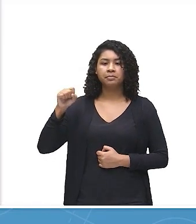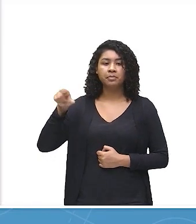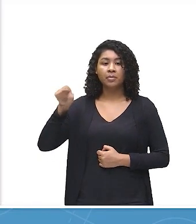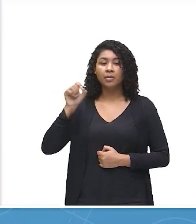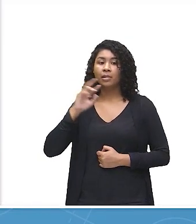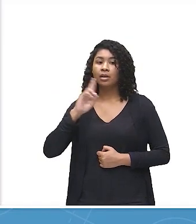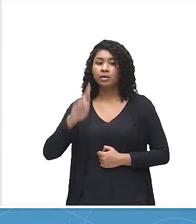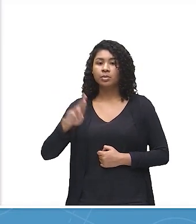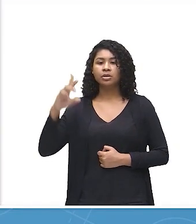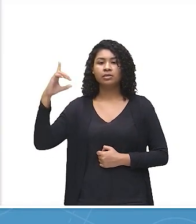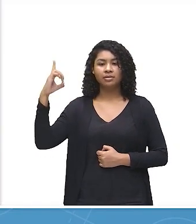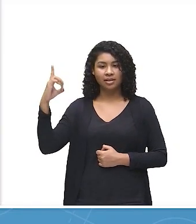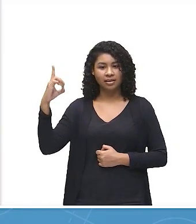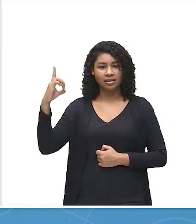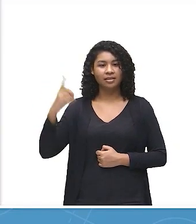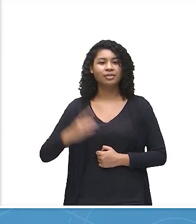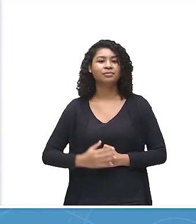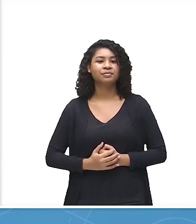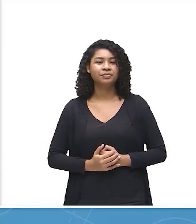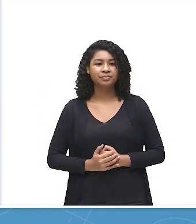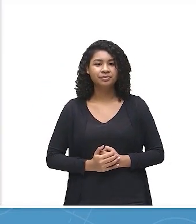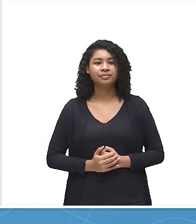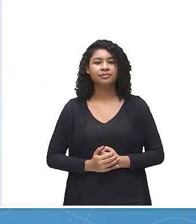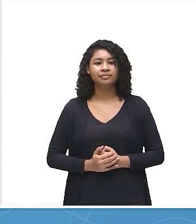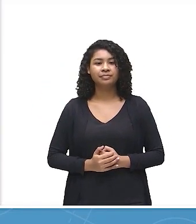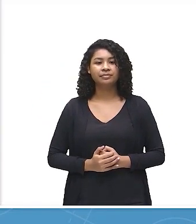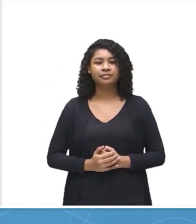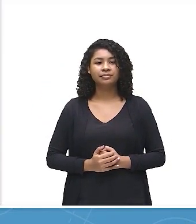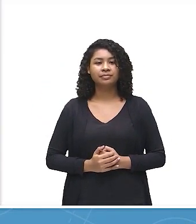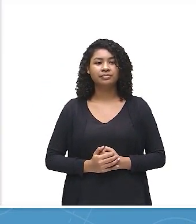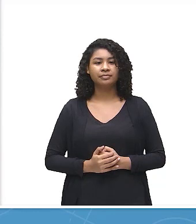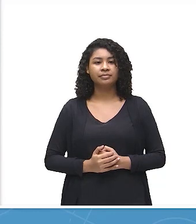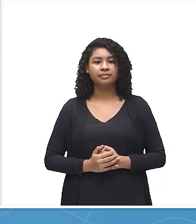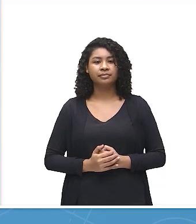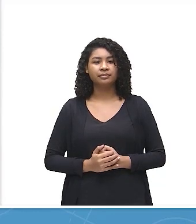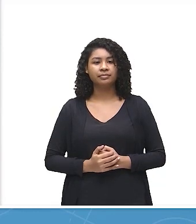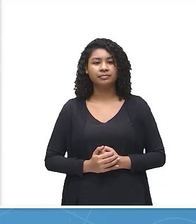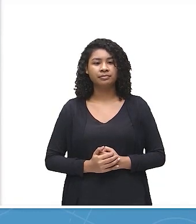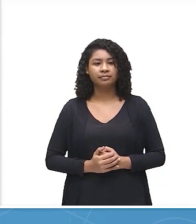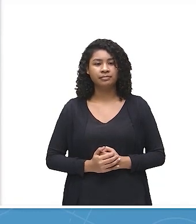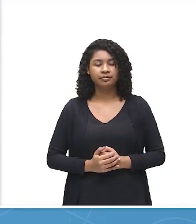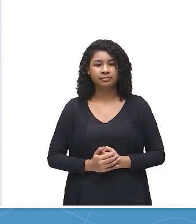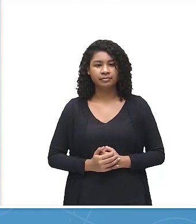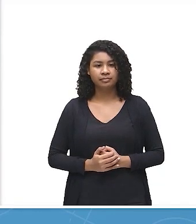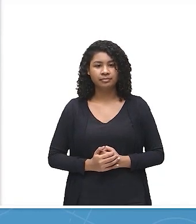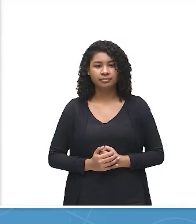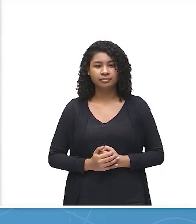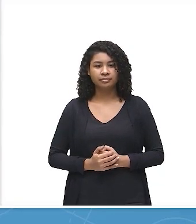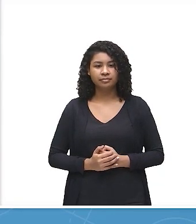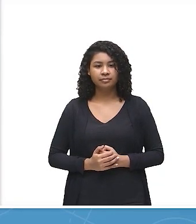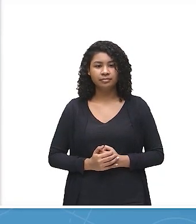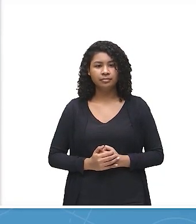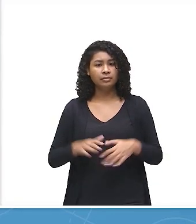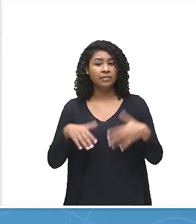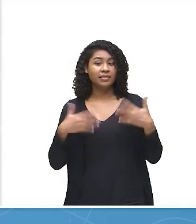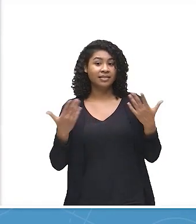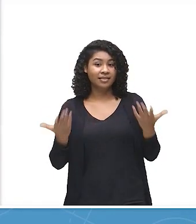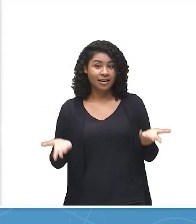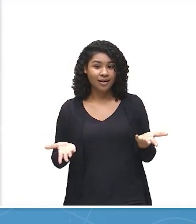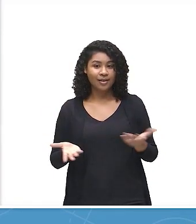Suliane também disse que é a letra D. Vamos lá, gente, compartilhe aqui comigo as respostas de vocês.